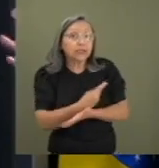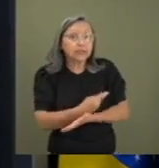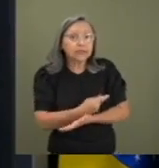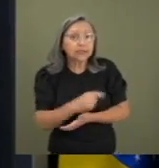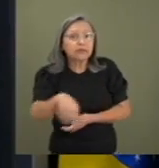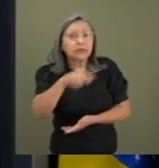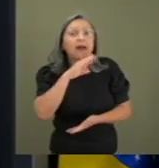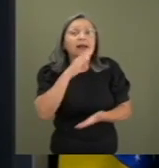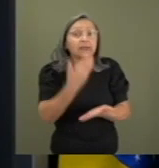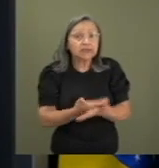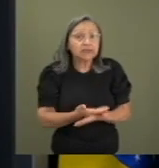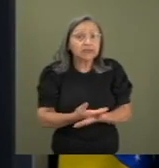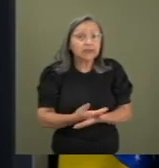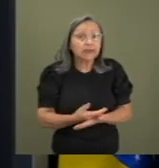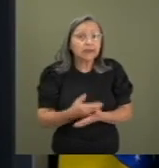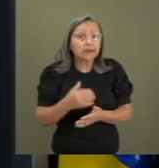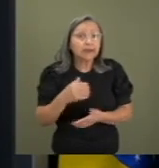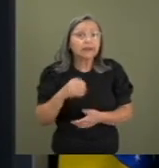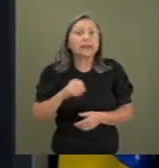em pé se sente,